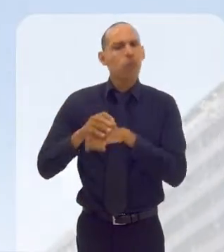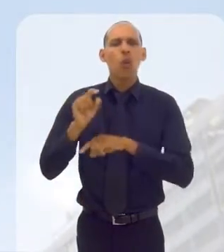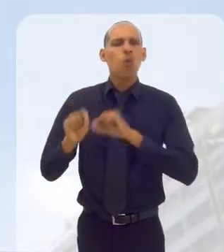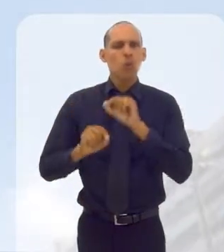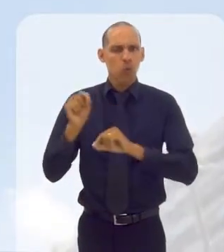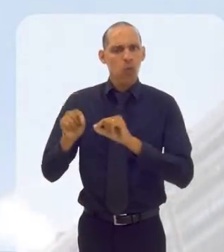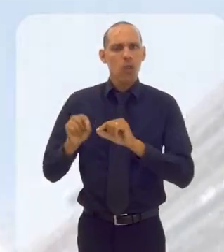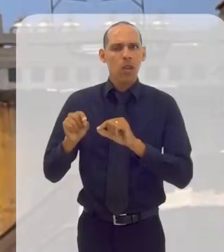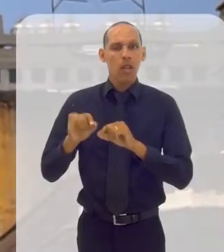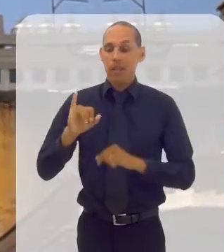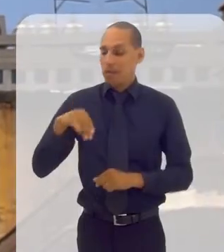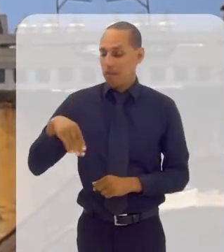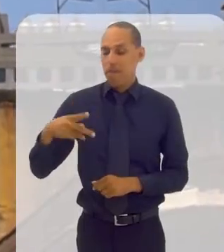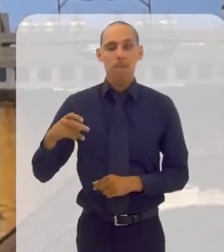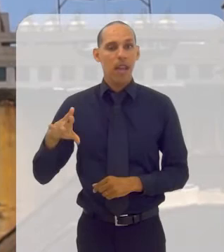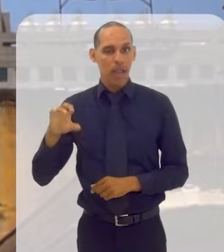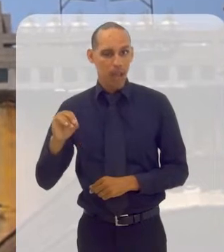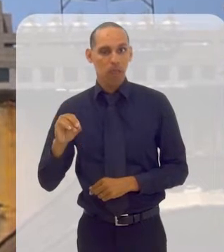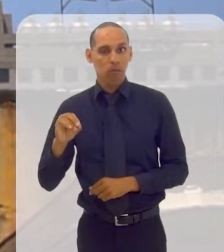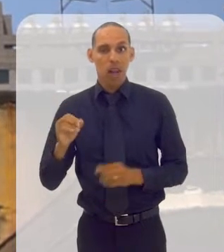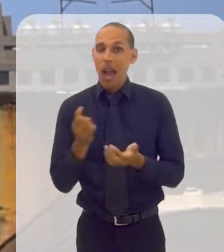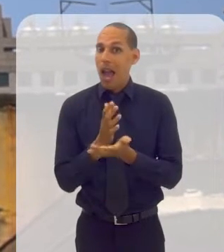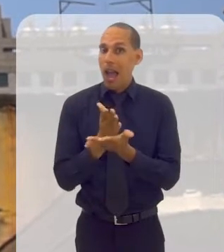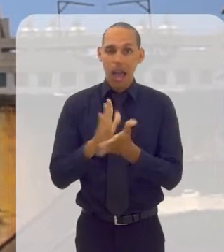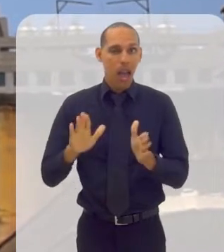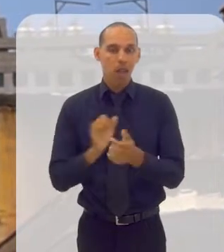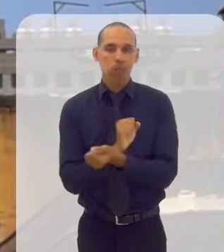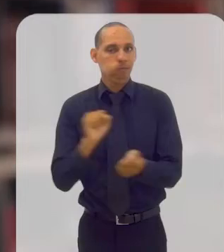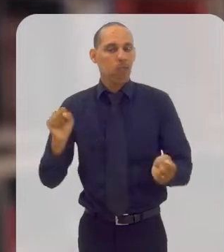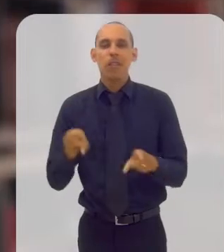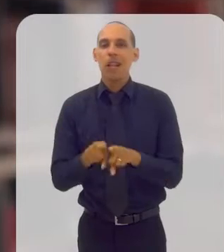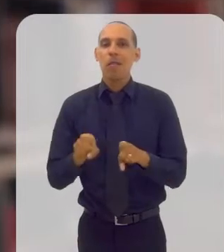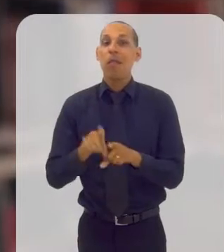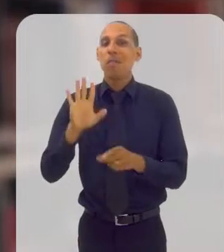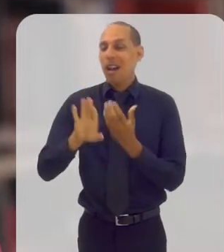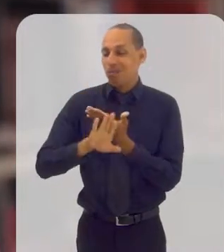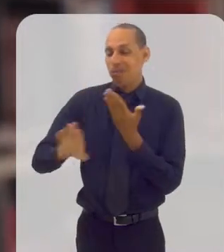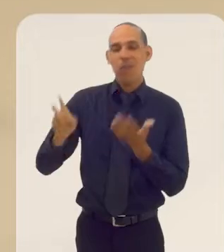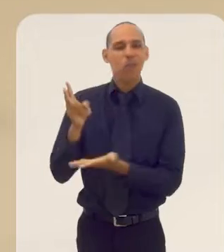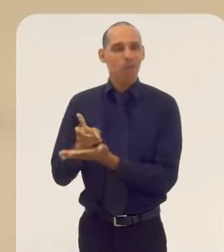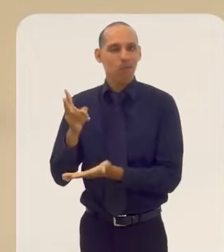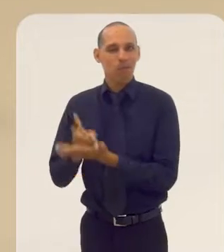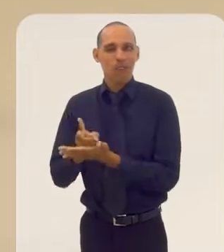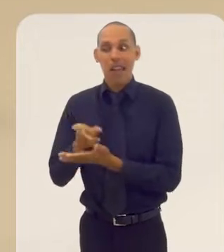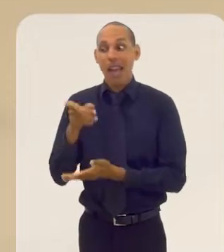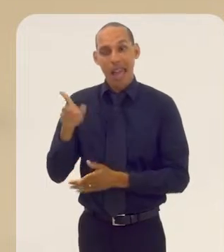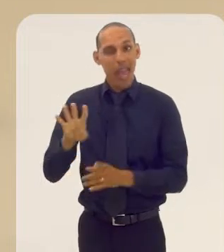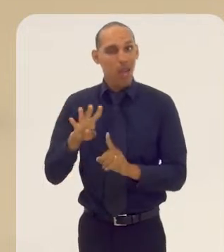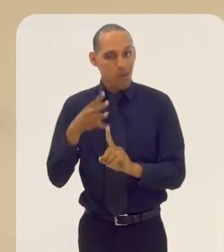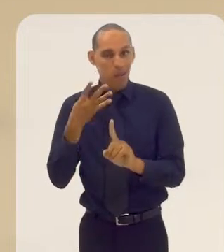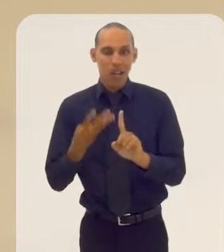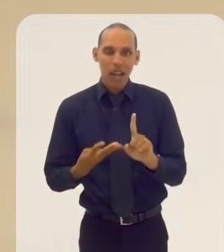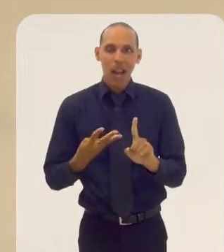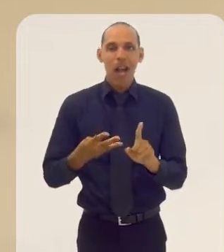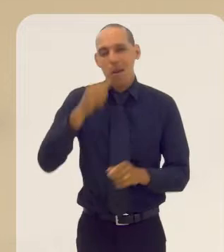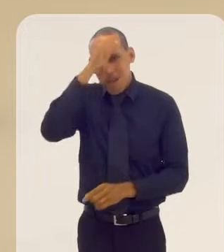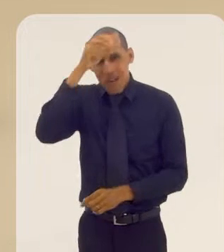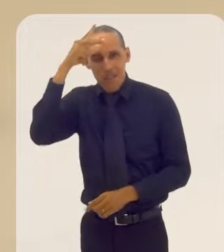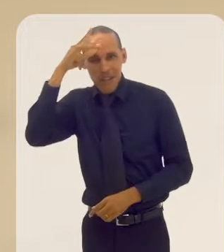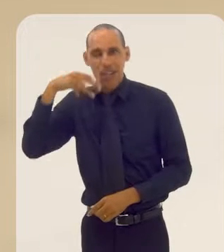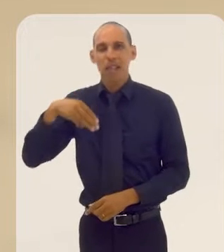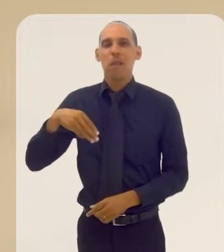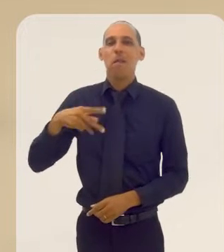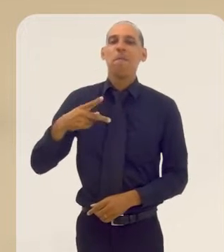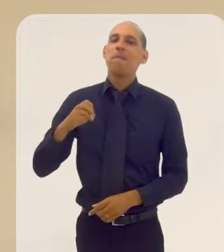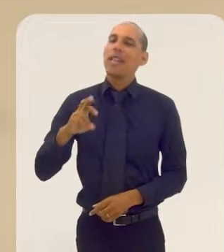dica de que mesmo após o fim do Império e a abolição, a exclusão permanece. Essa avenida é uma homenagem ao prefeito Pereira Passos, responsável por